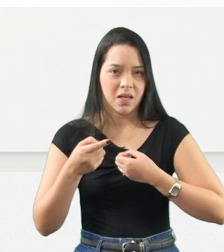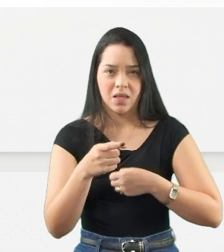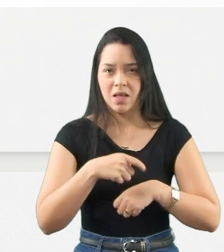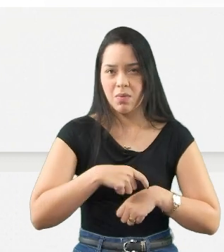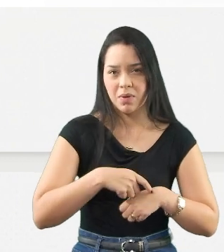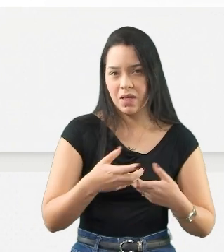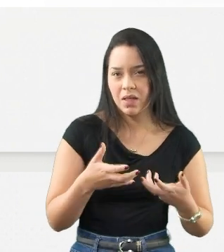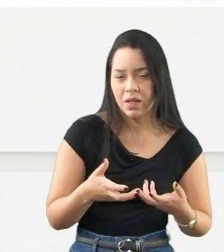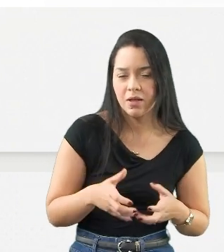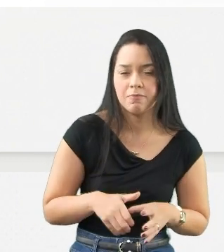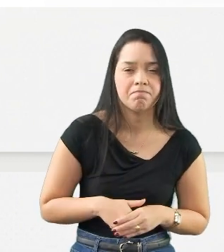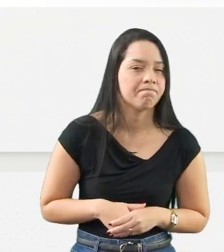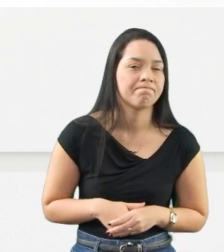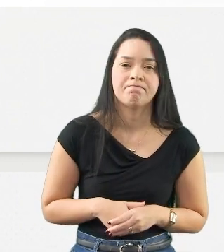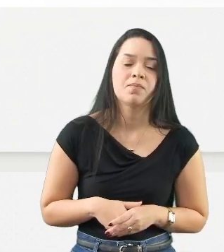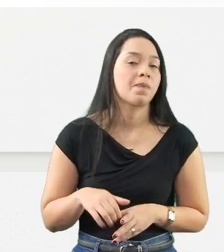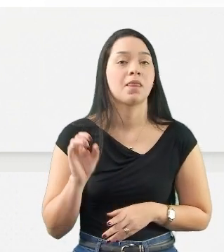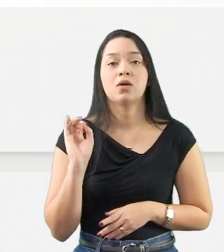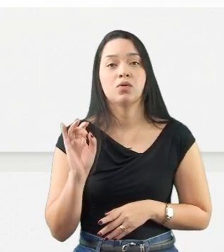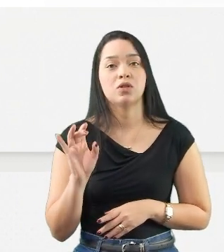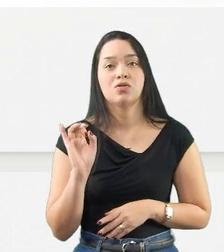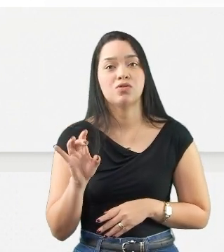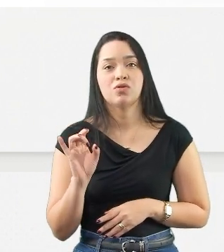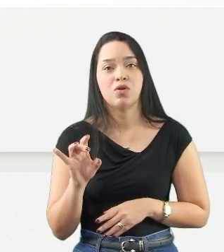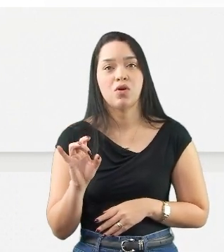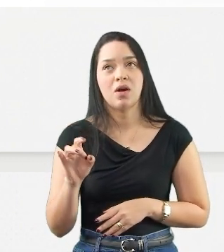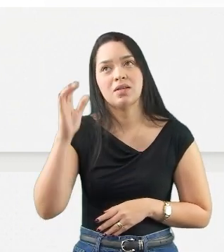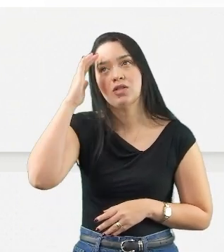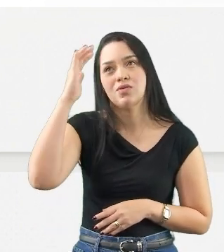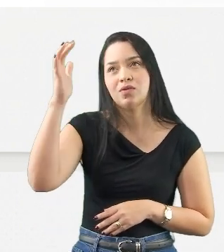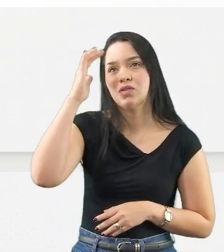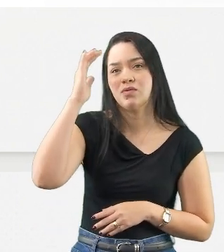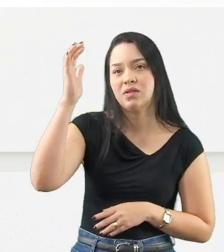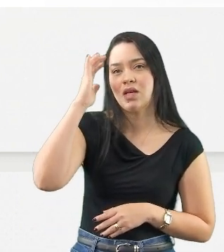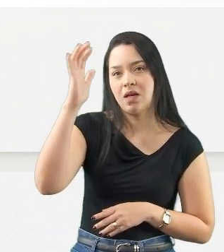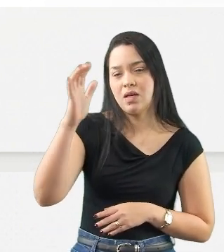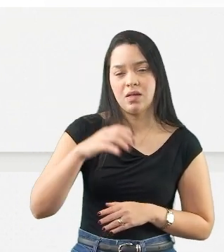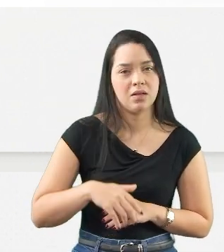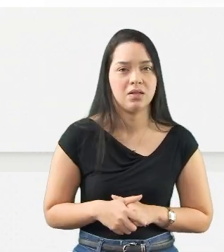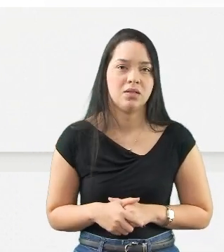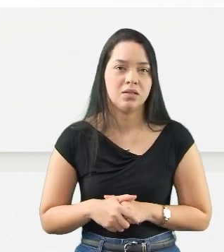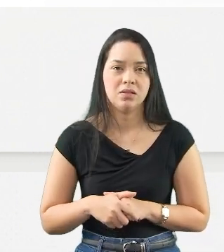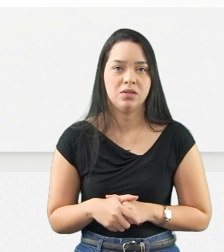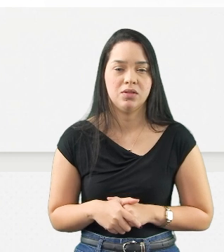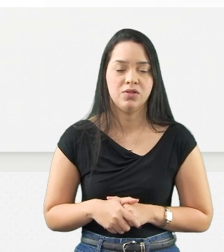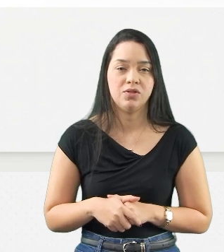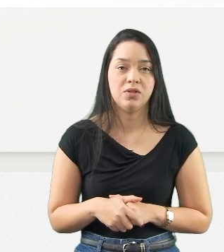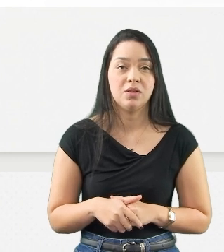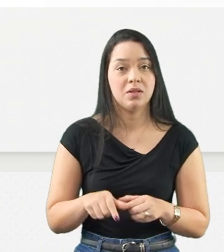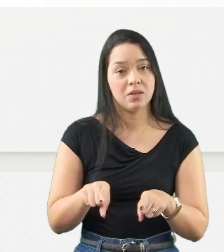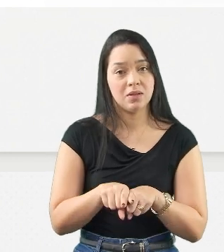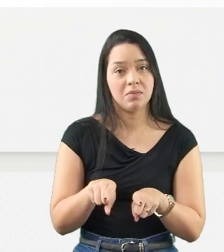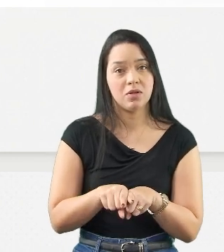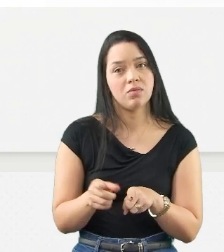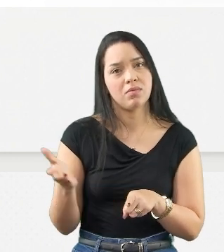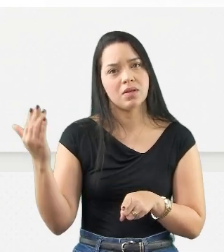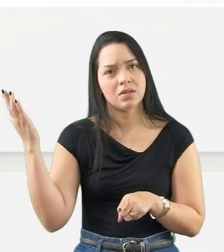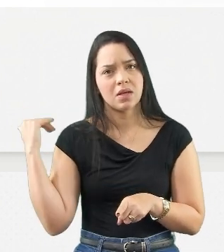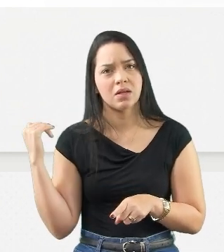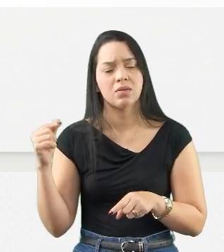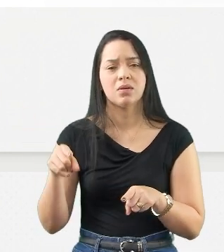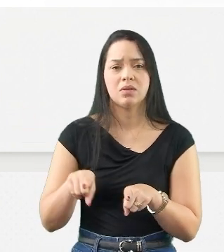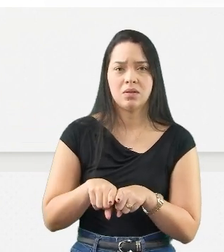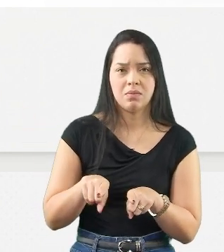momento ele queria. Não é apenas essa subjetividade desse autor e de um autor de determinada época. Aquilo, de